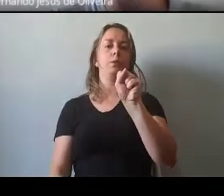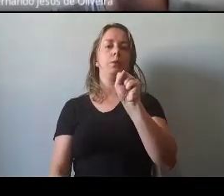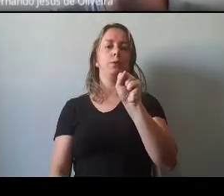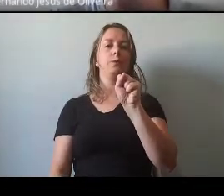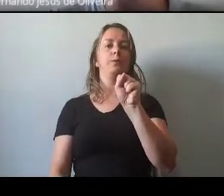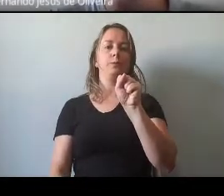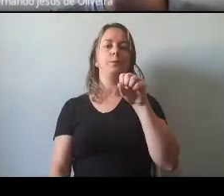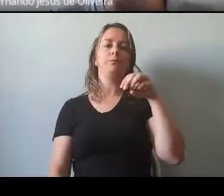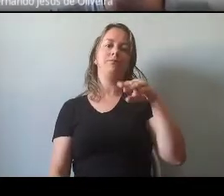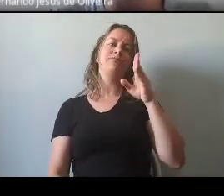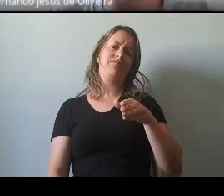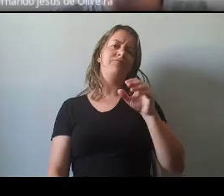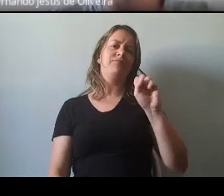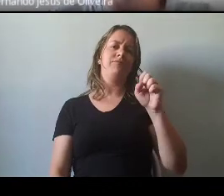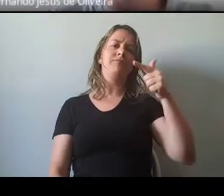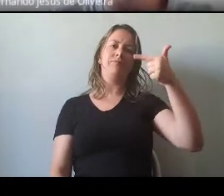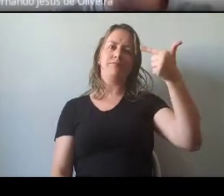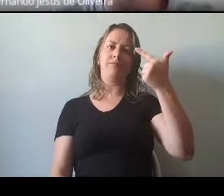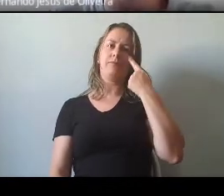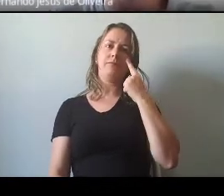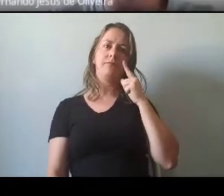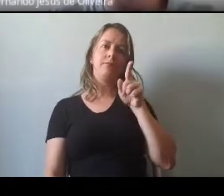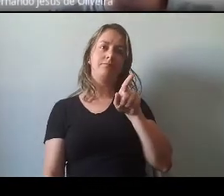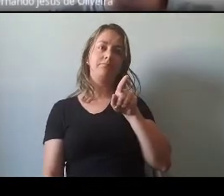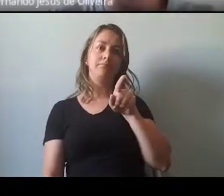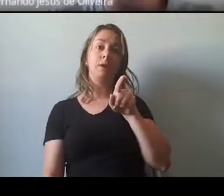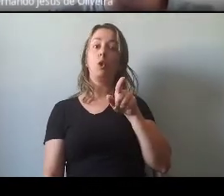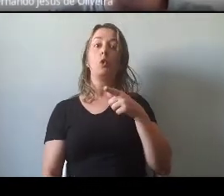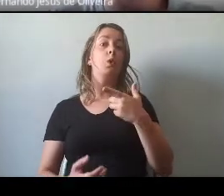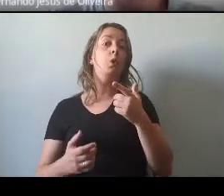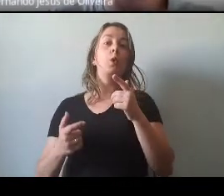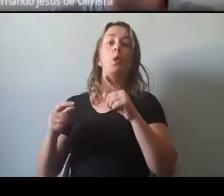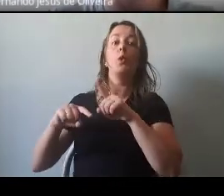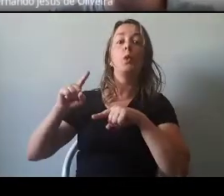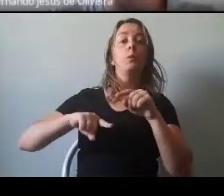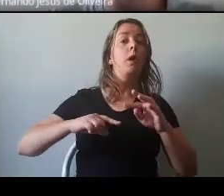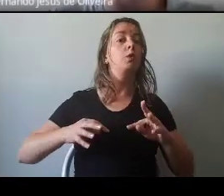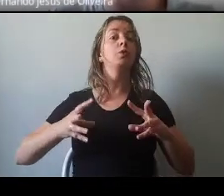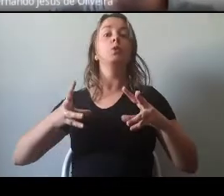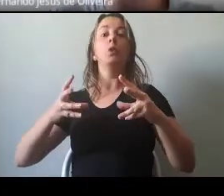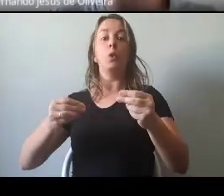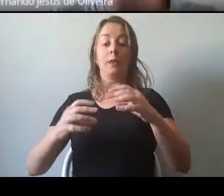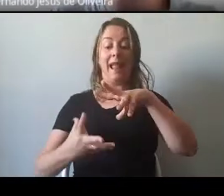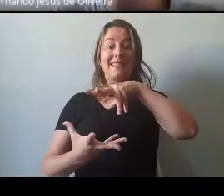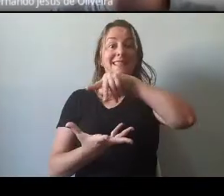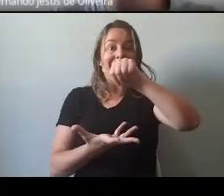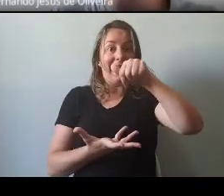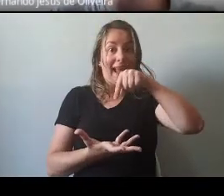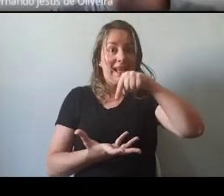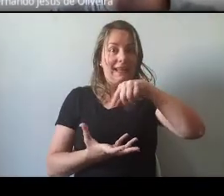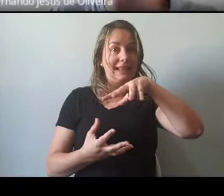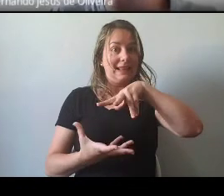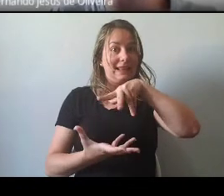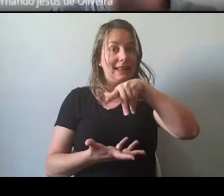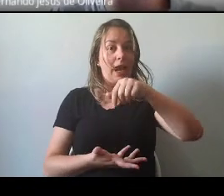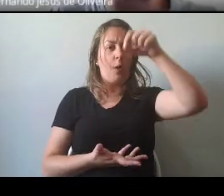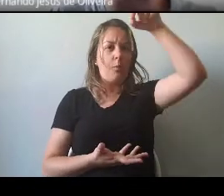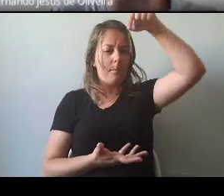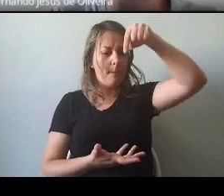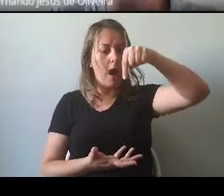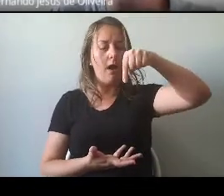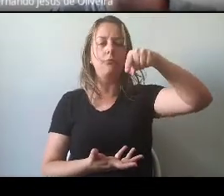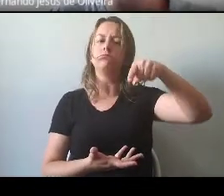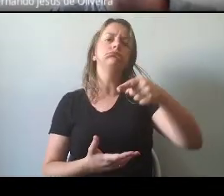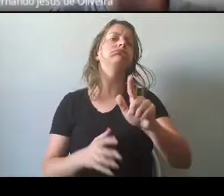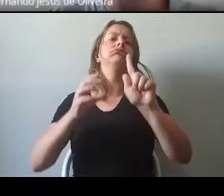quadrado, tá? Essa aceleração vai ser a mesma para todos os corpos em queda livre na superfície da